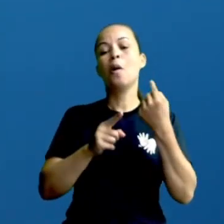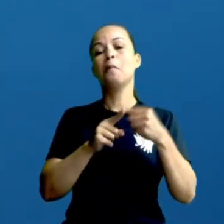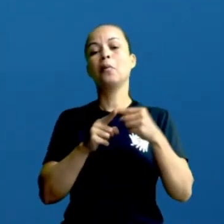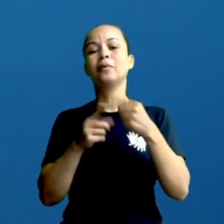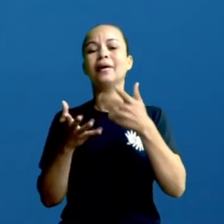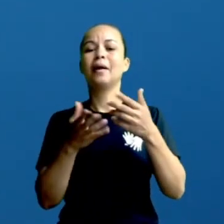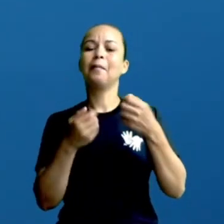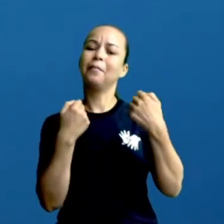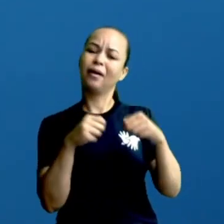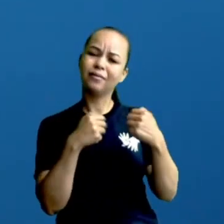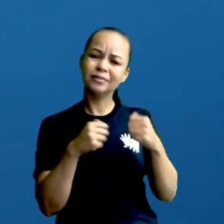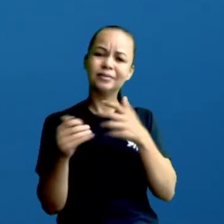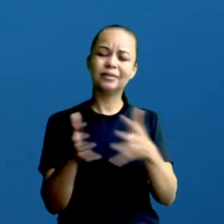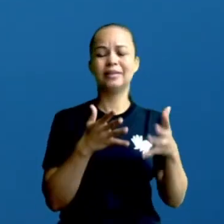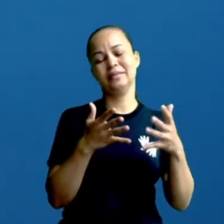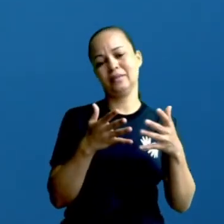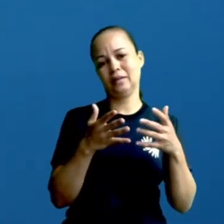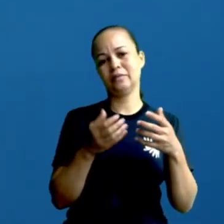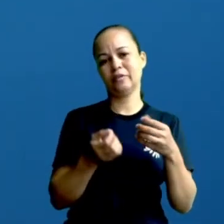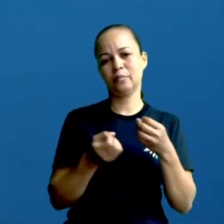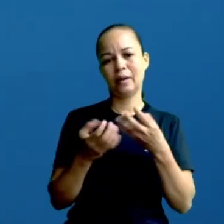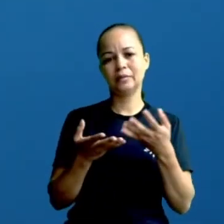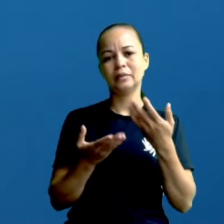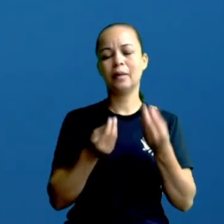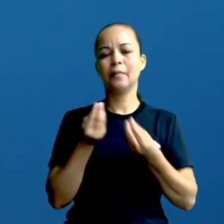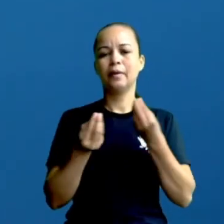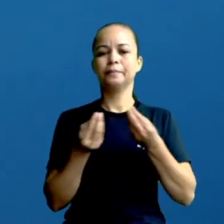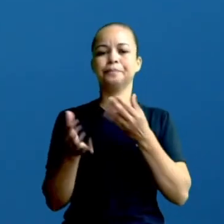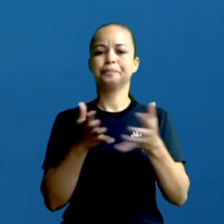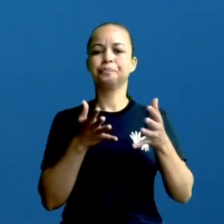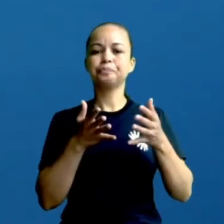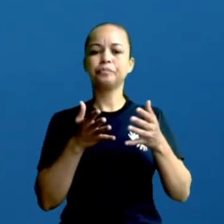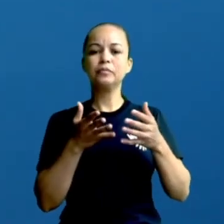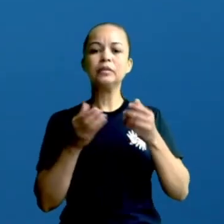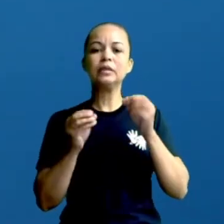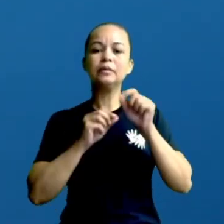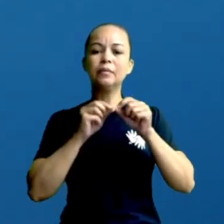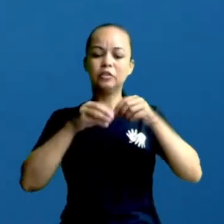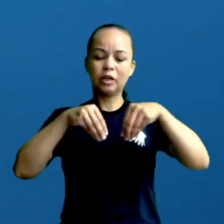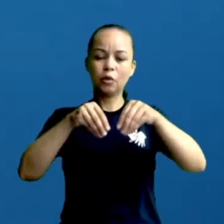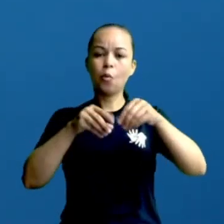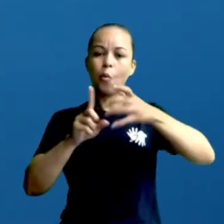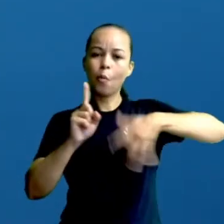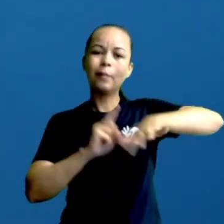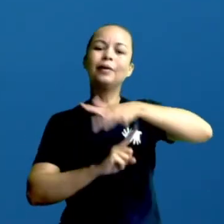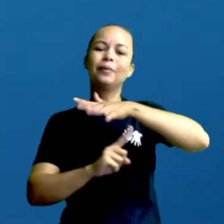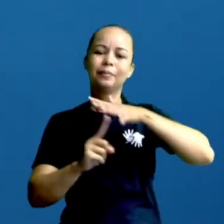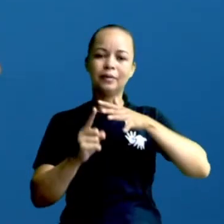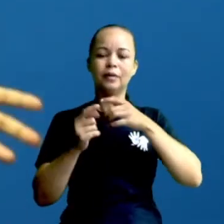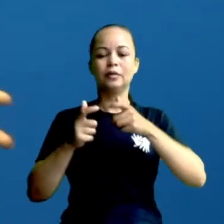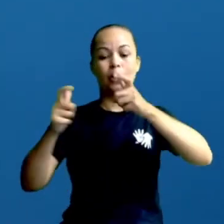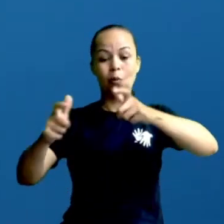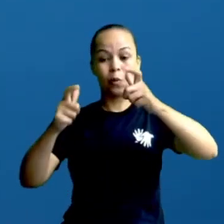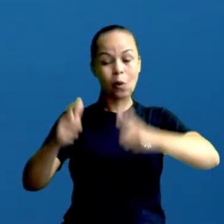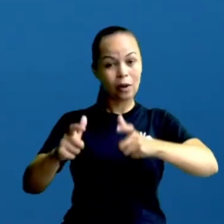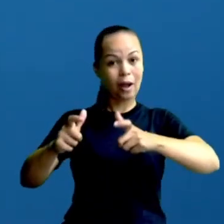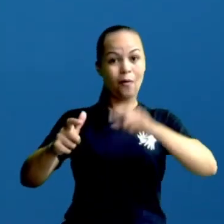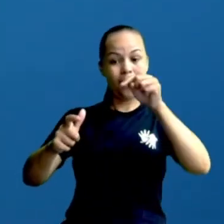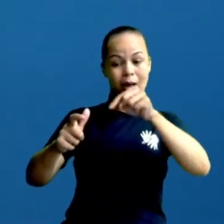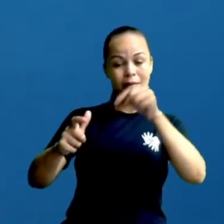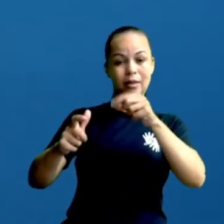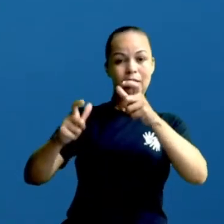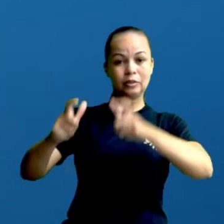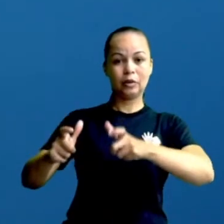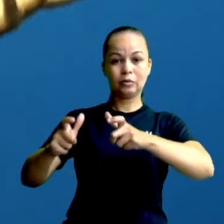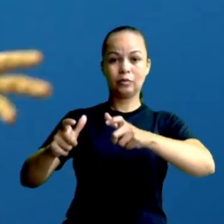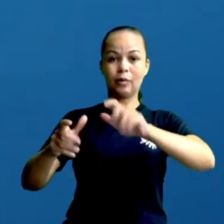outros lugares para morar. E isso faz parte também dessa questão de mexer um pouco com o meio ambiente, né? Porque aquele espaço não era um espaço